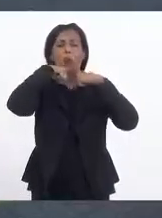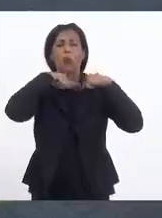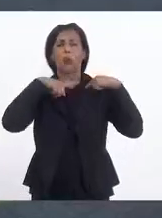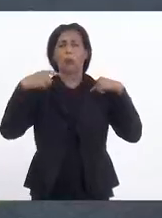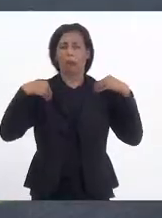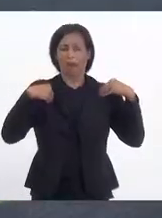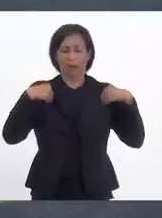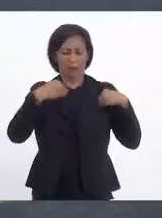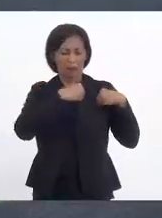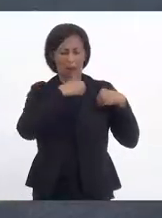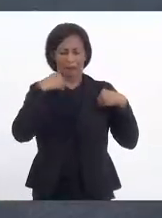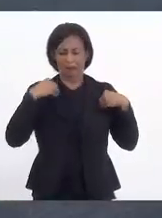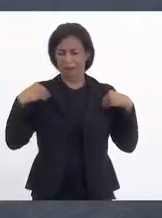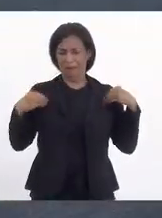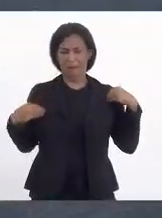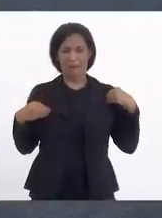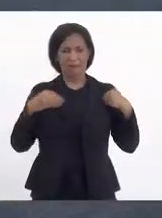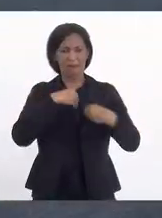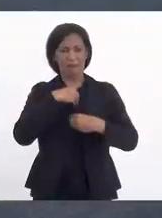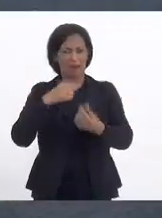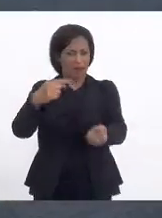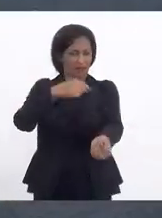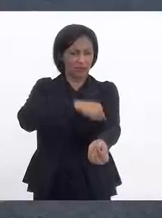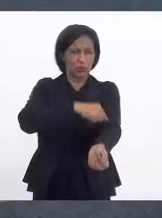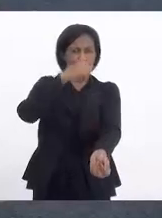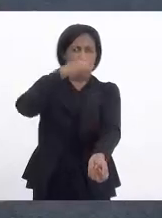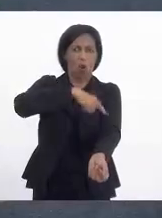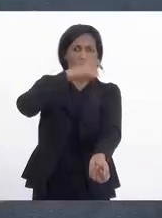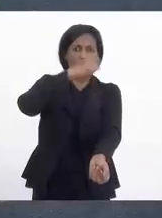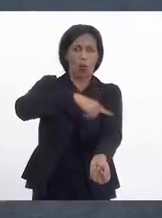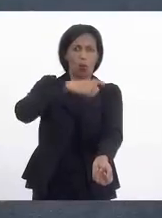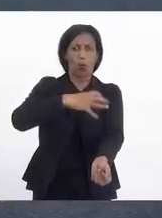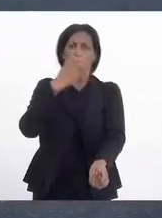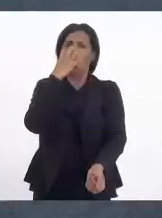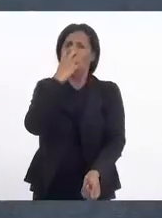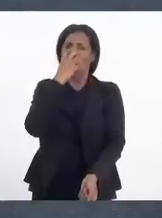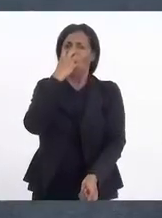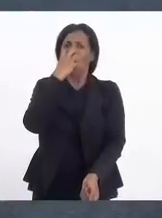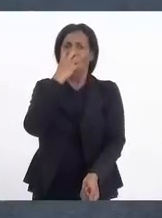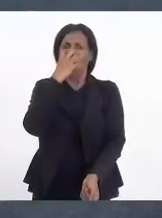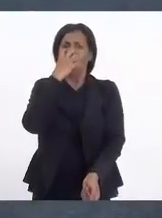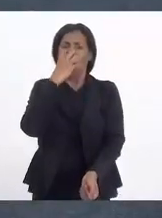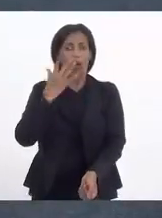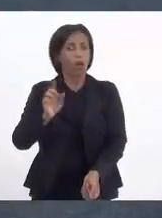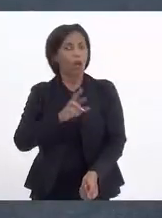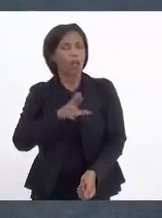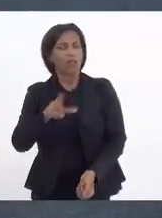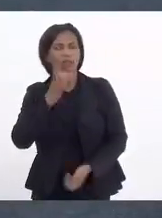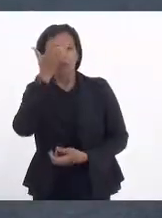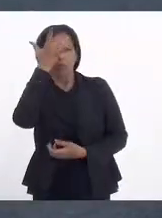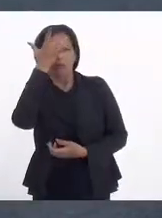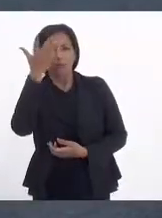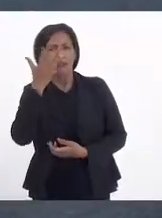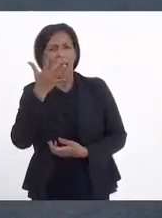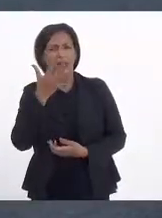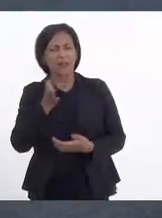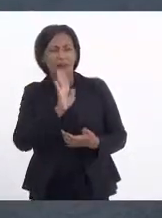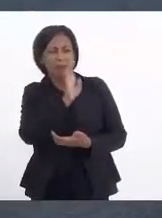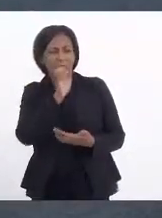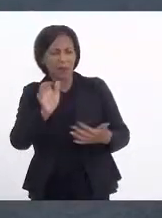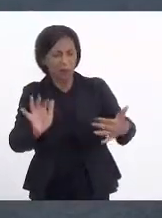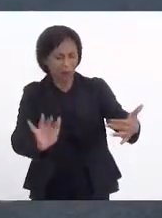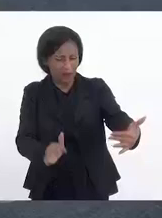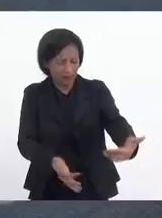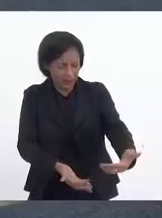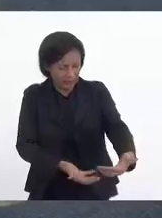com acesso venoso com o oxigênio e não é fácil pegar um bebê